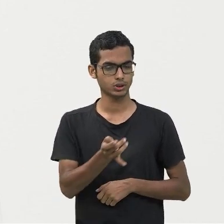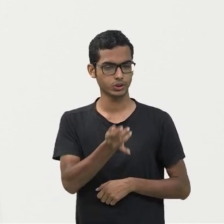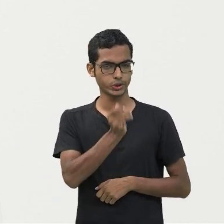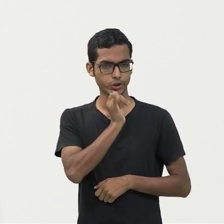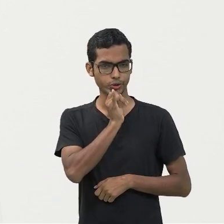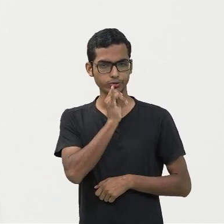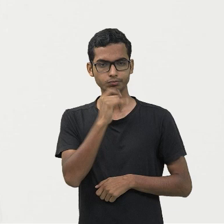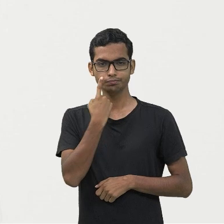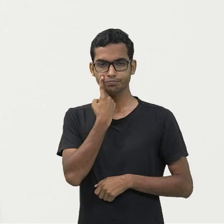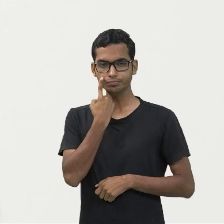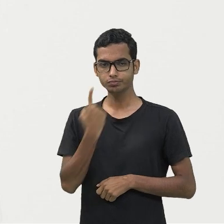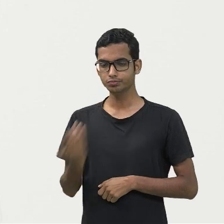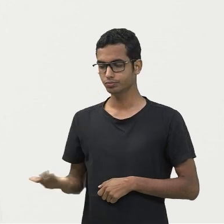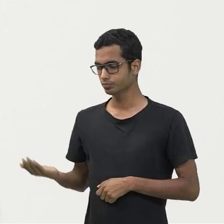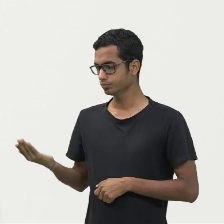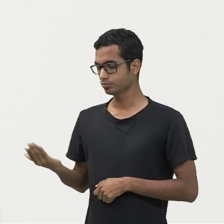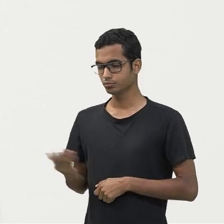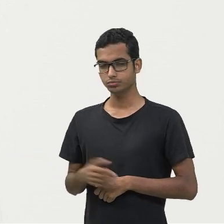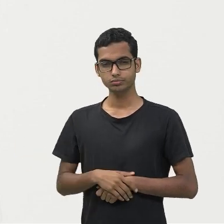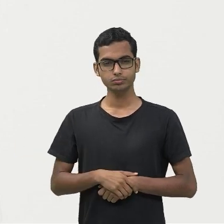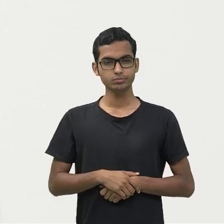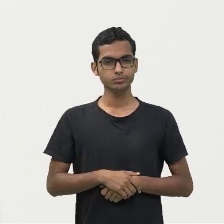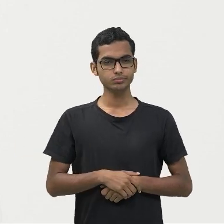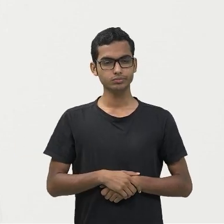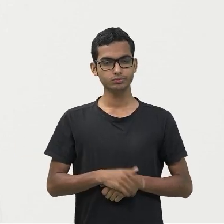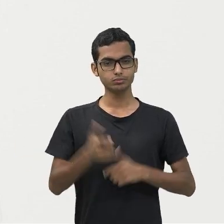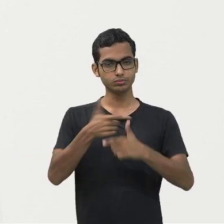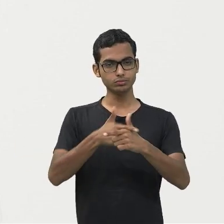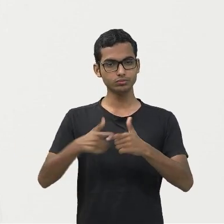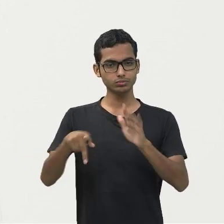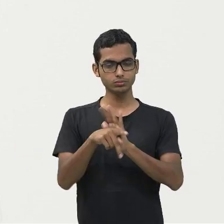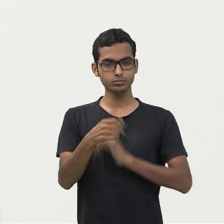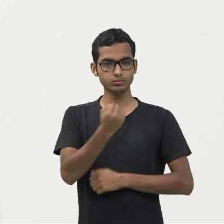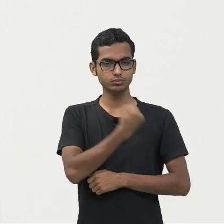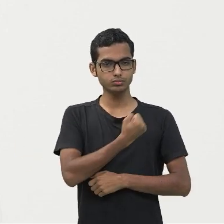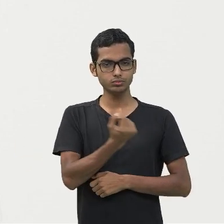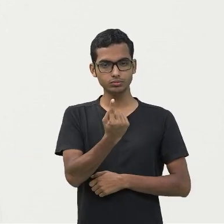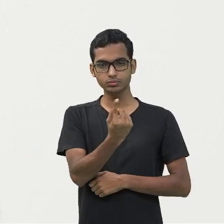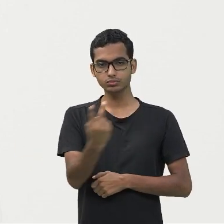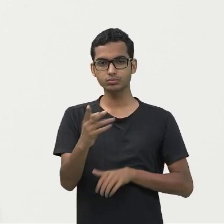uma sequência finita. Os divisores de 12 são,